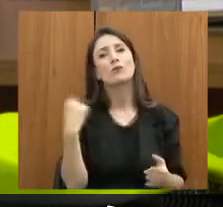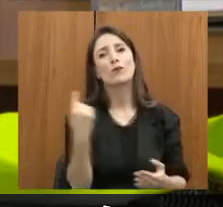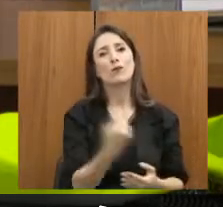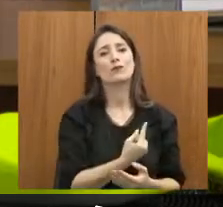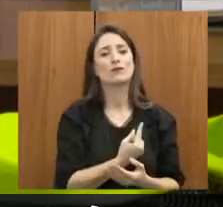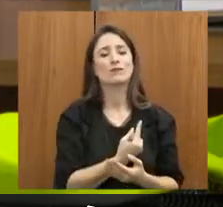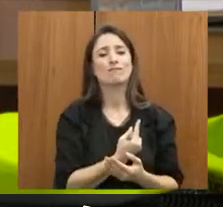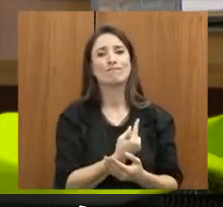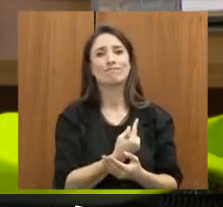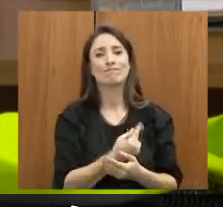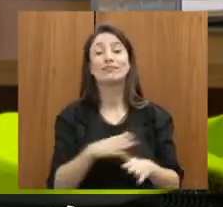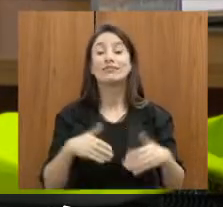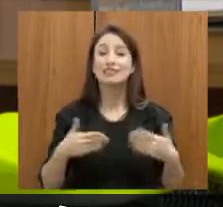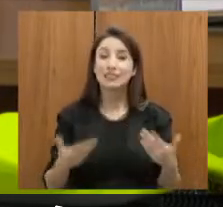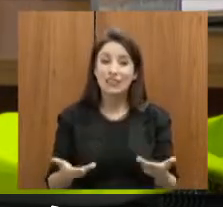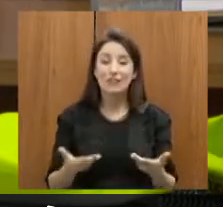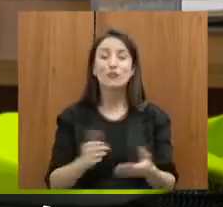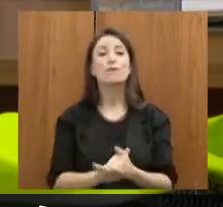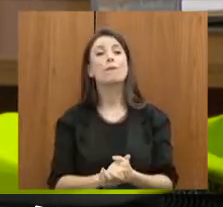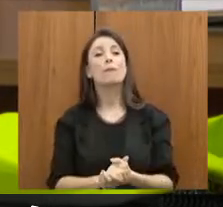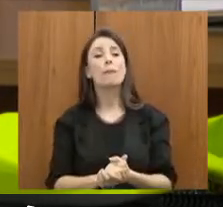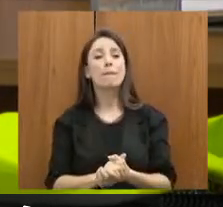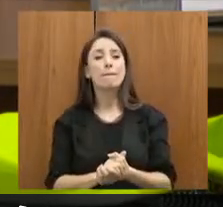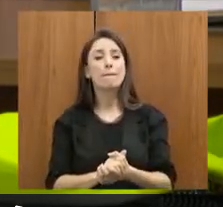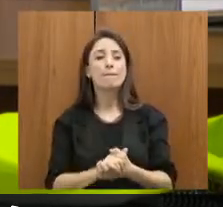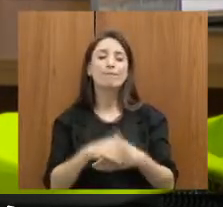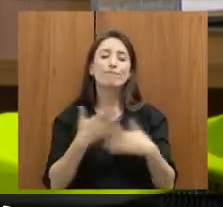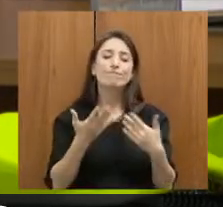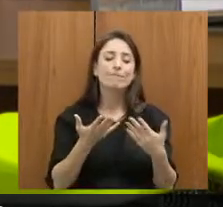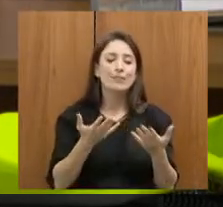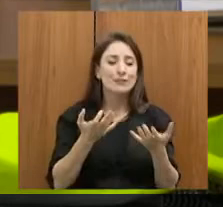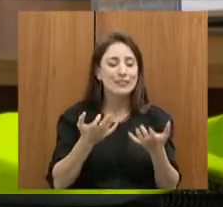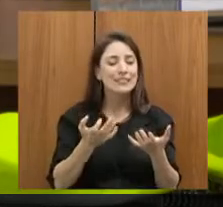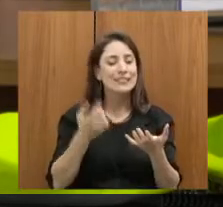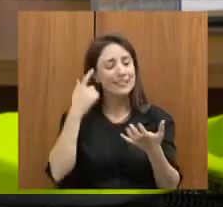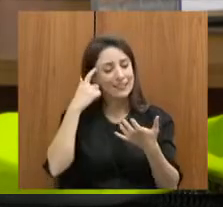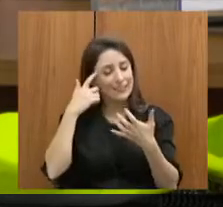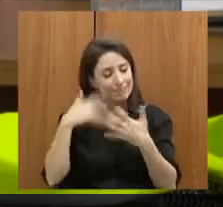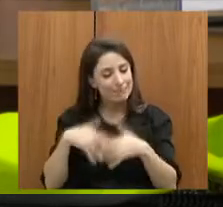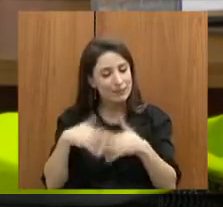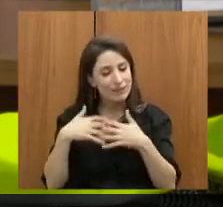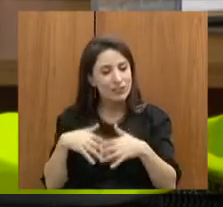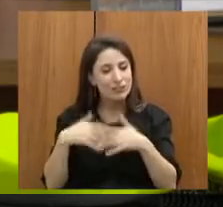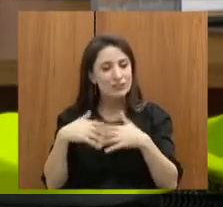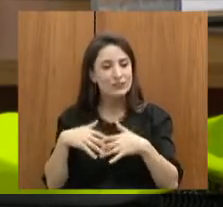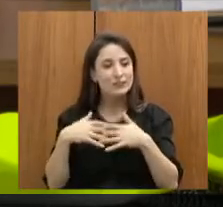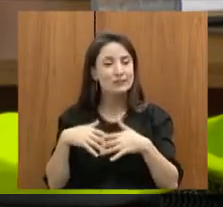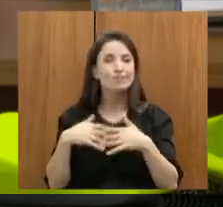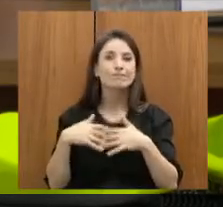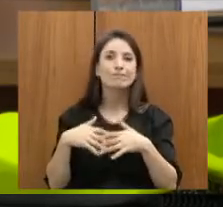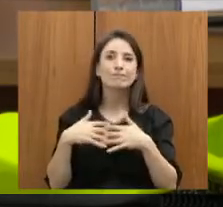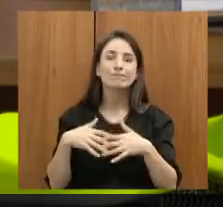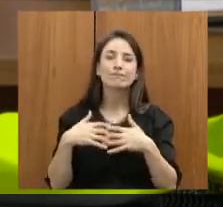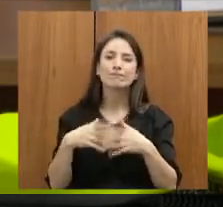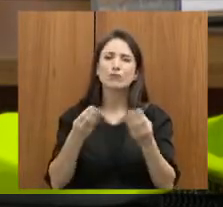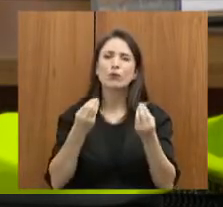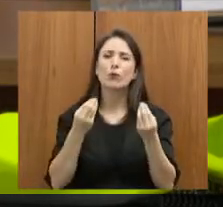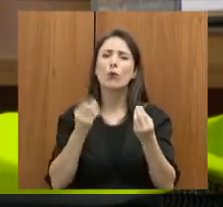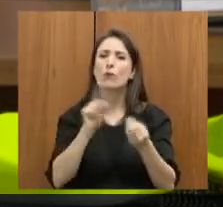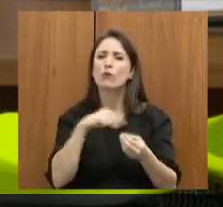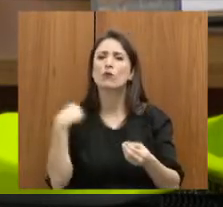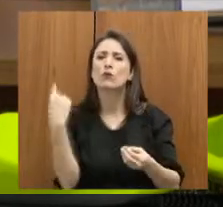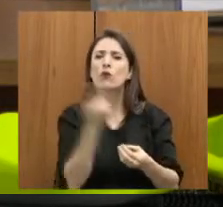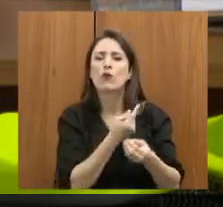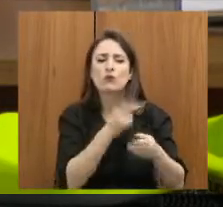nessa nessa observação nessa reflexão de como nosso povo